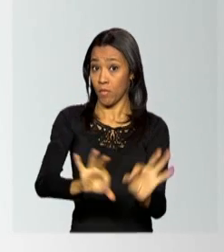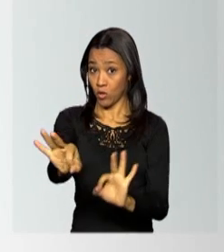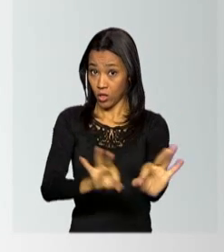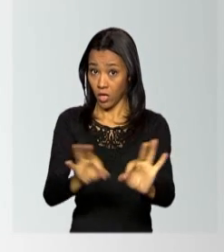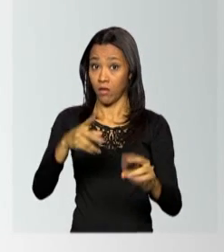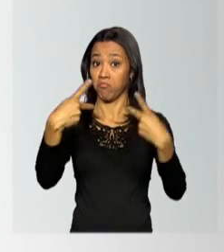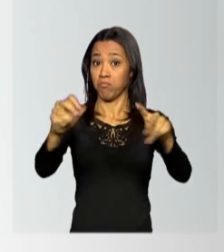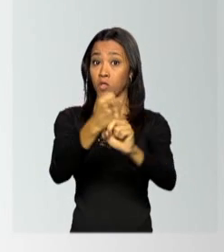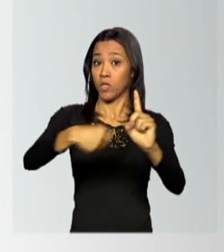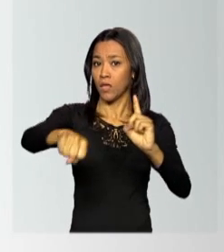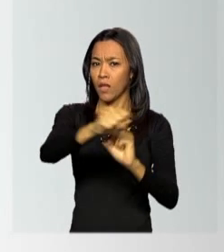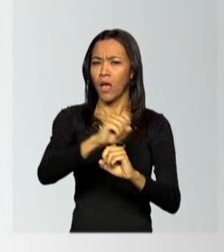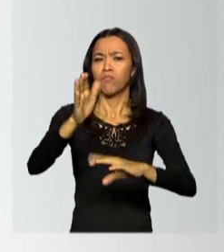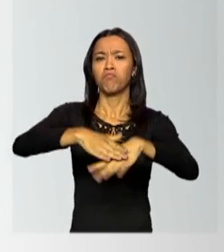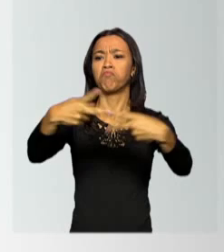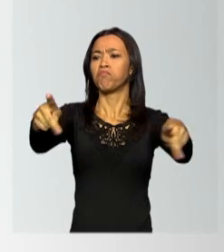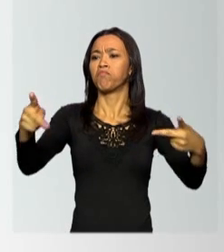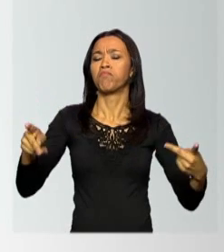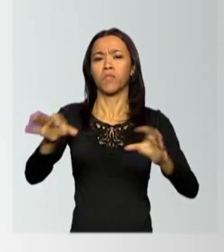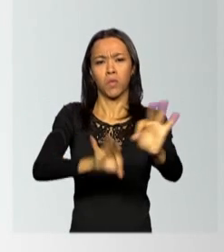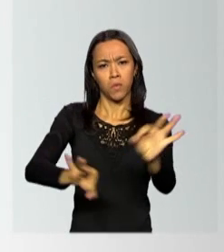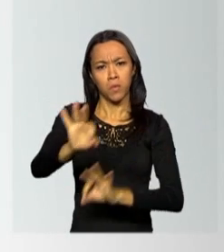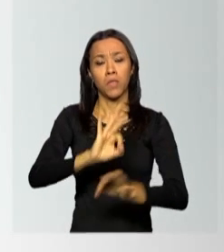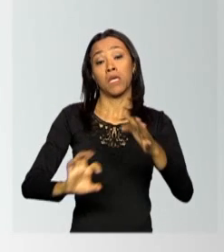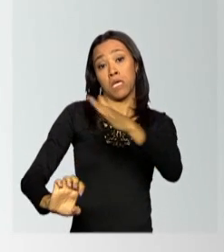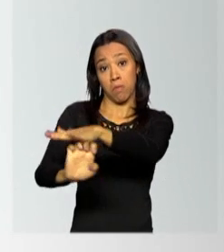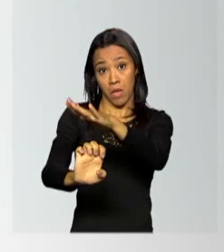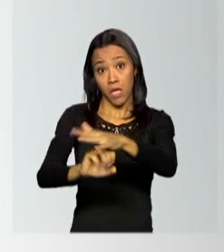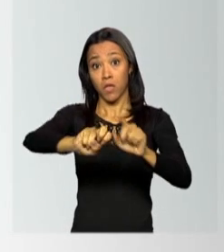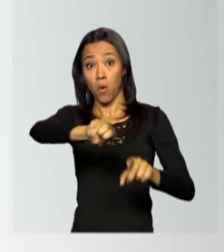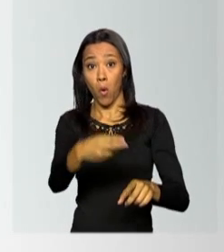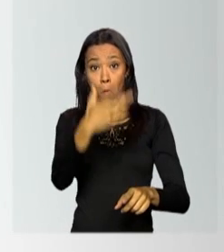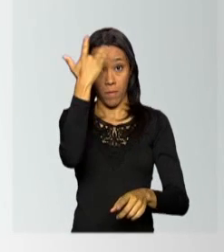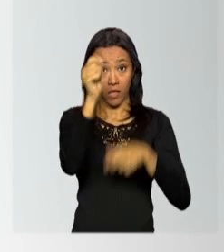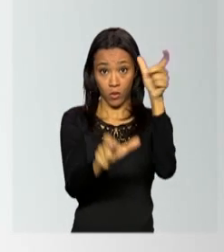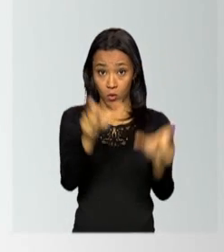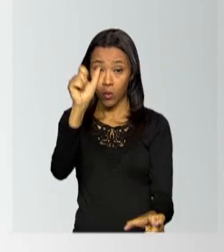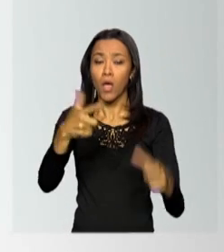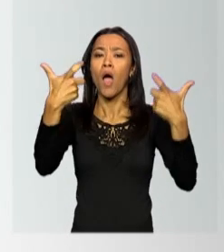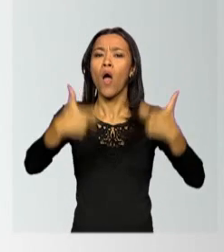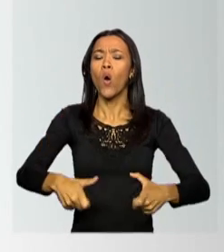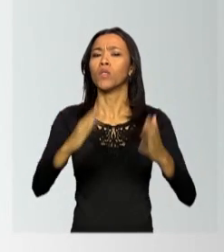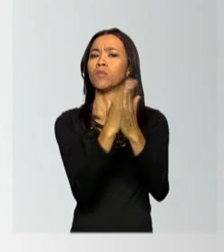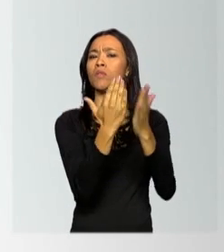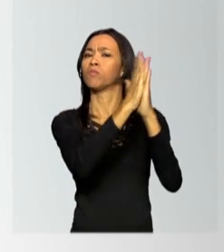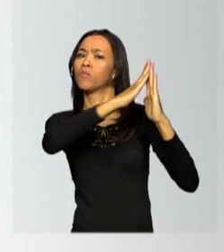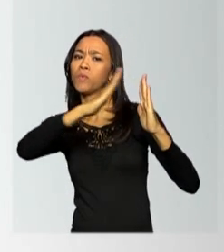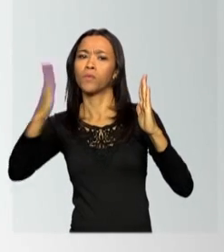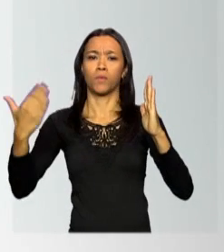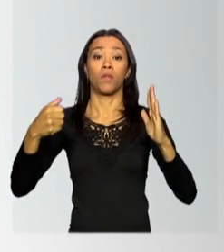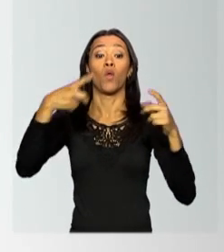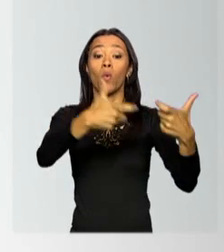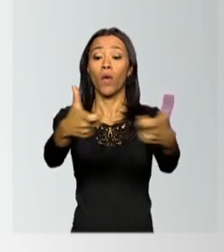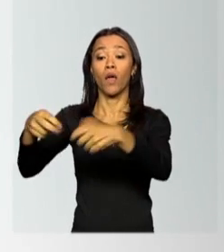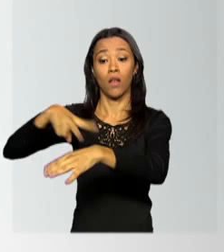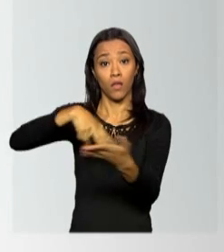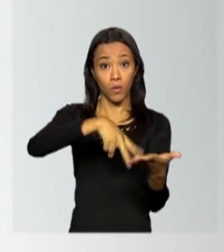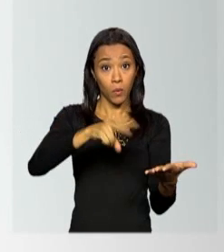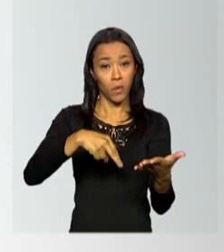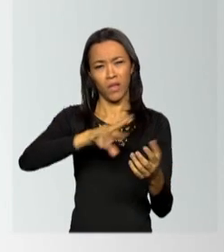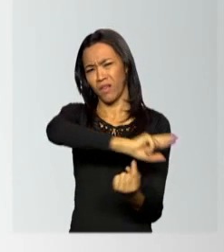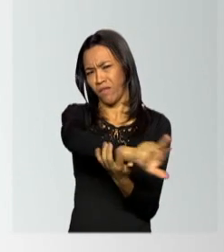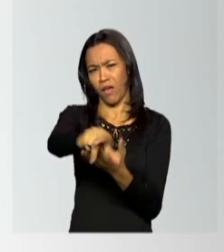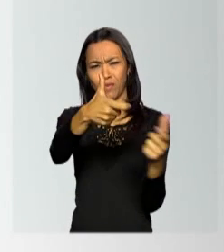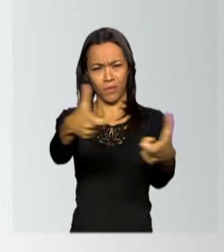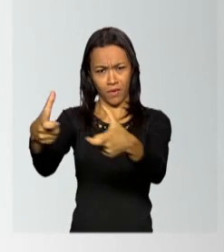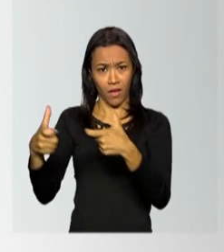civil realizados por pessoas físicas e jurídicas em bibliotecas comunitárias, pontos de leitura e ambientes sociais